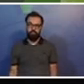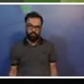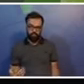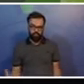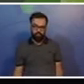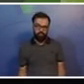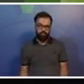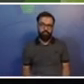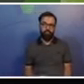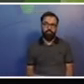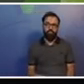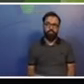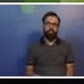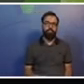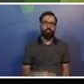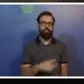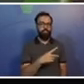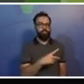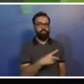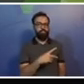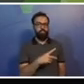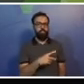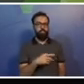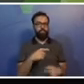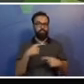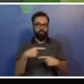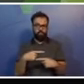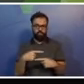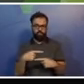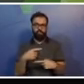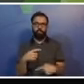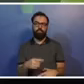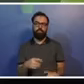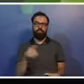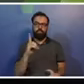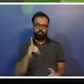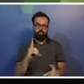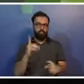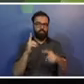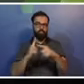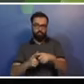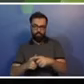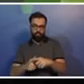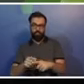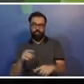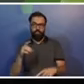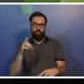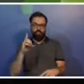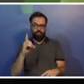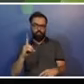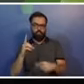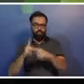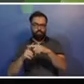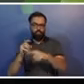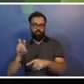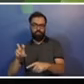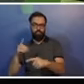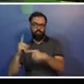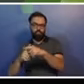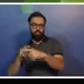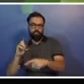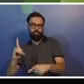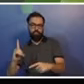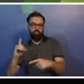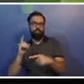Portanto, o perímetro desse retângulo vai ser D mais D mais 5, mais